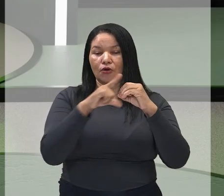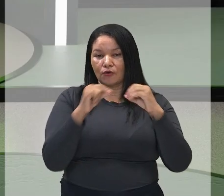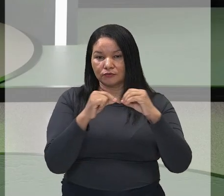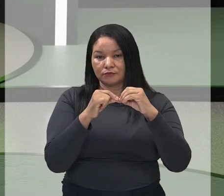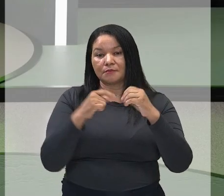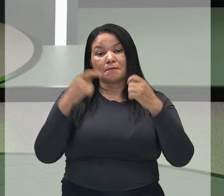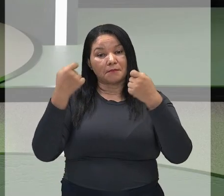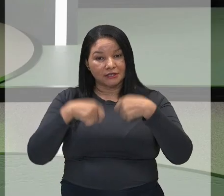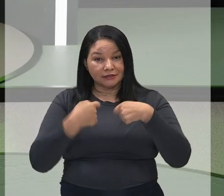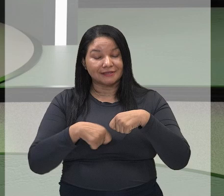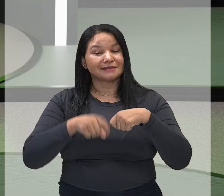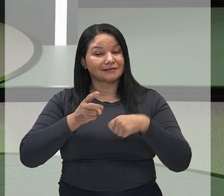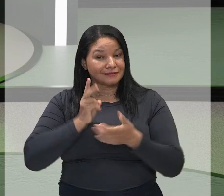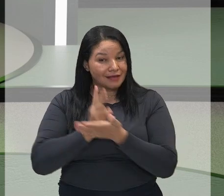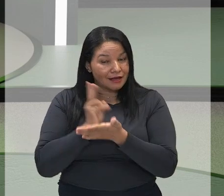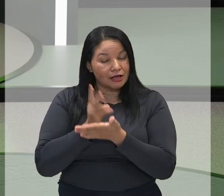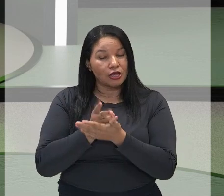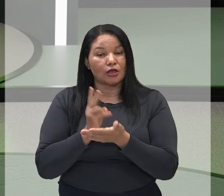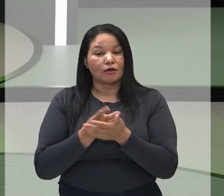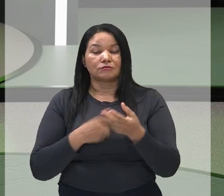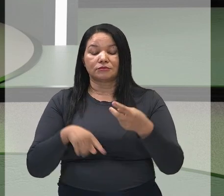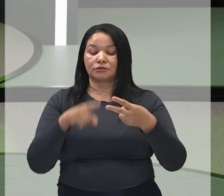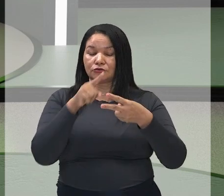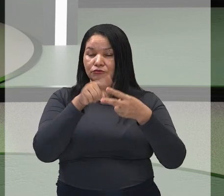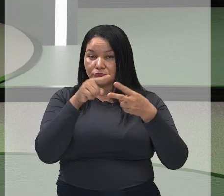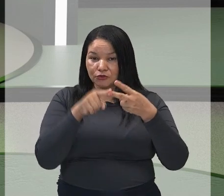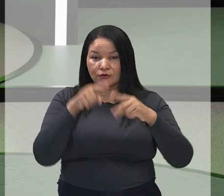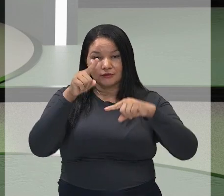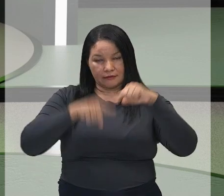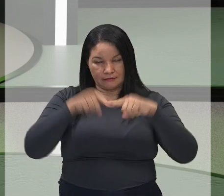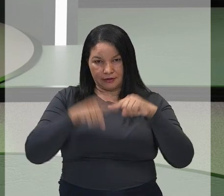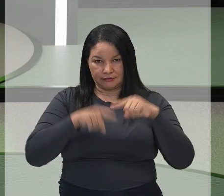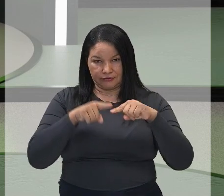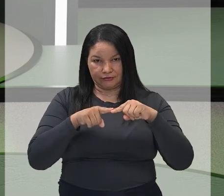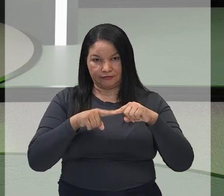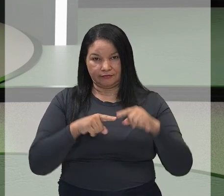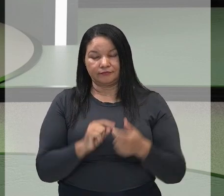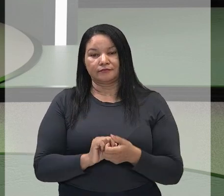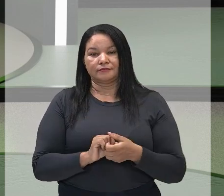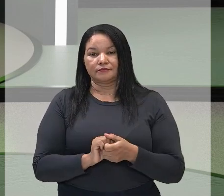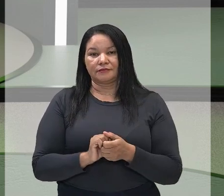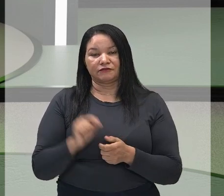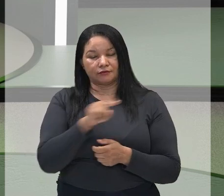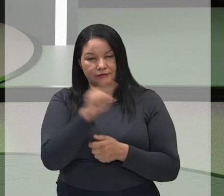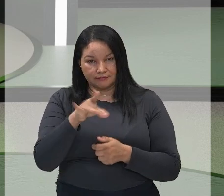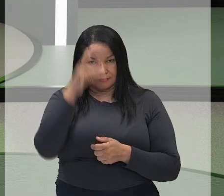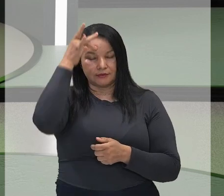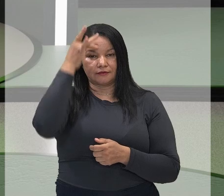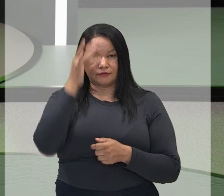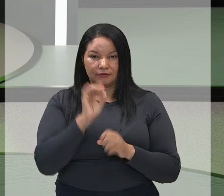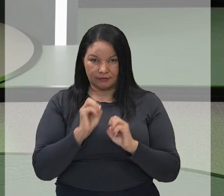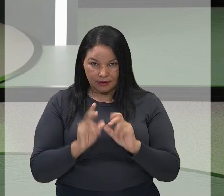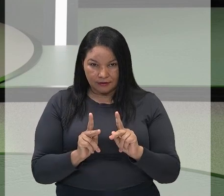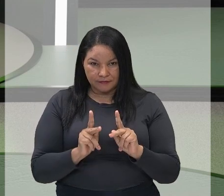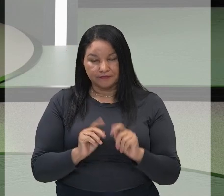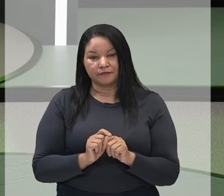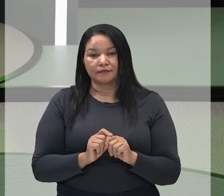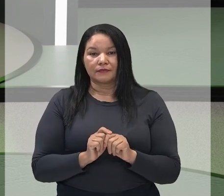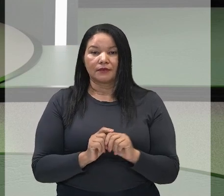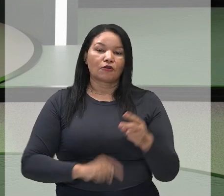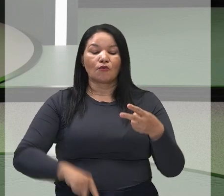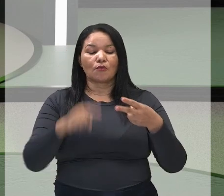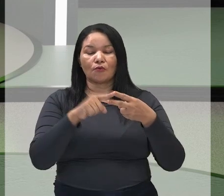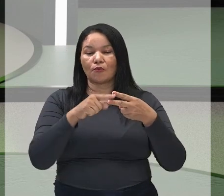sempre, toda vez sempre, por dois elementos. Isso aí você não pode esquecer. E um desses